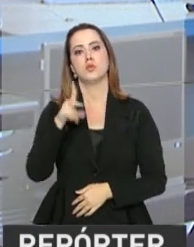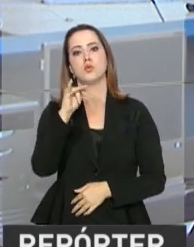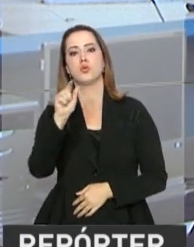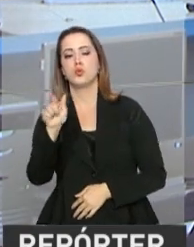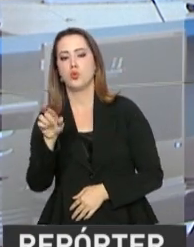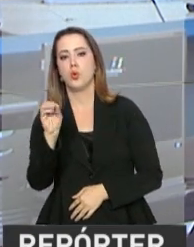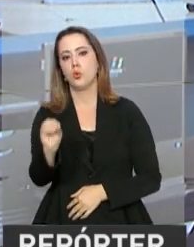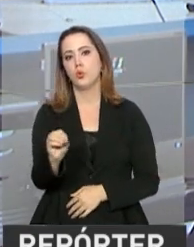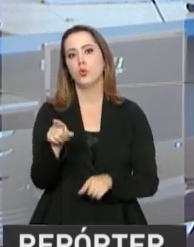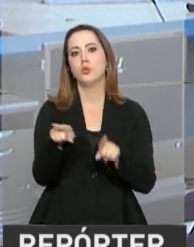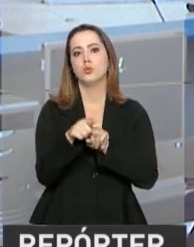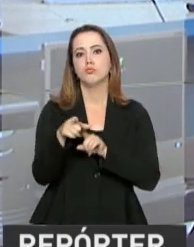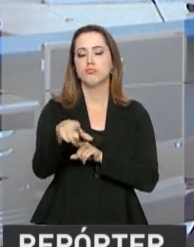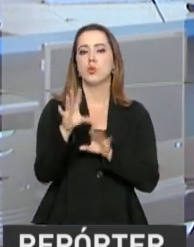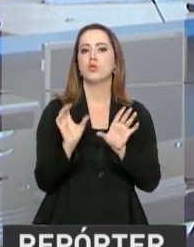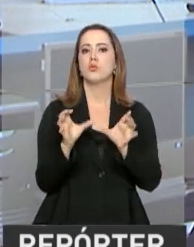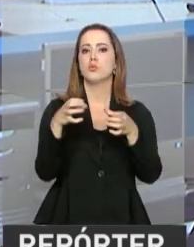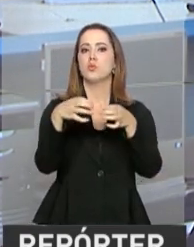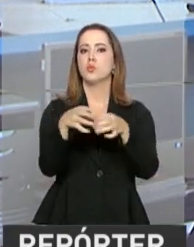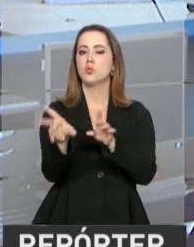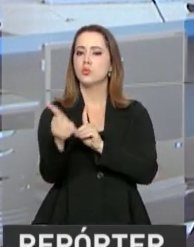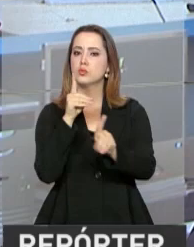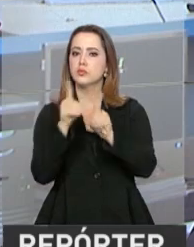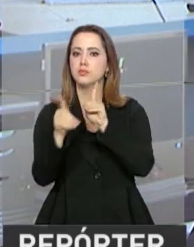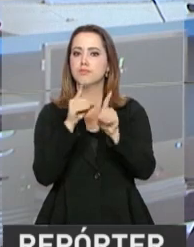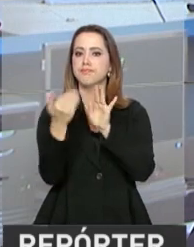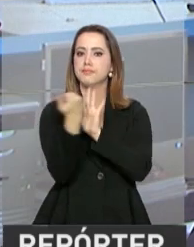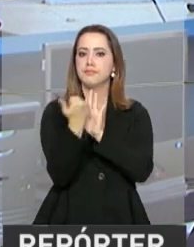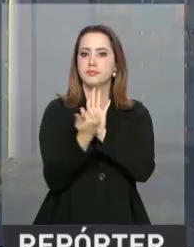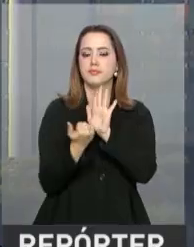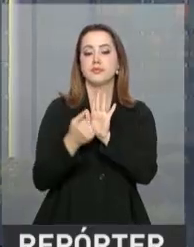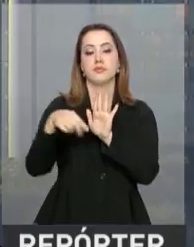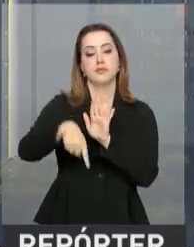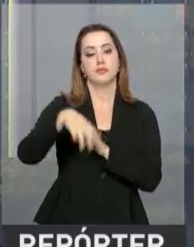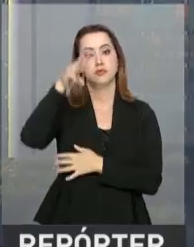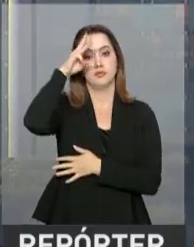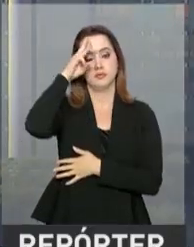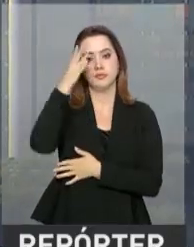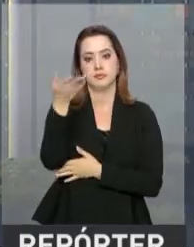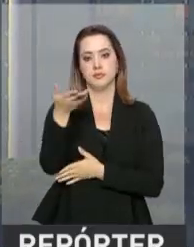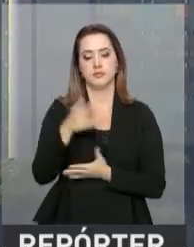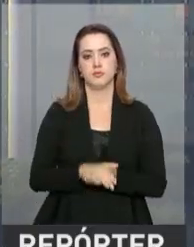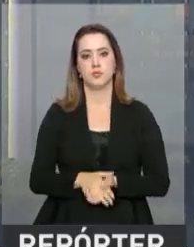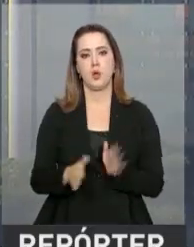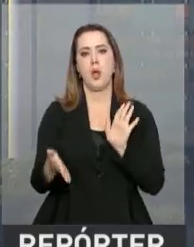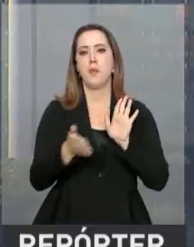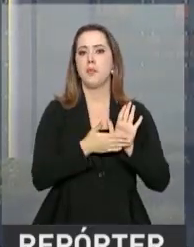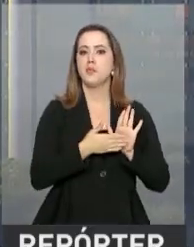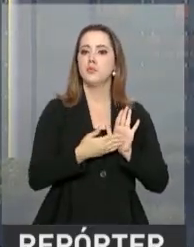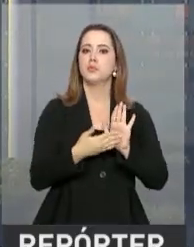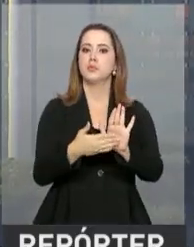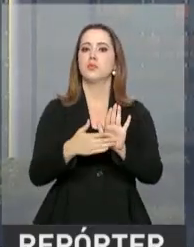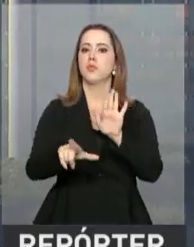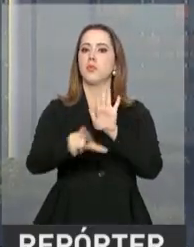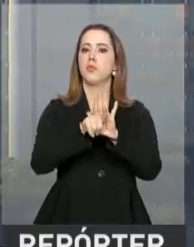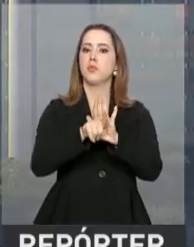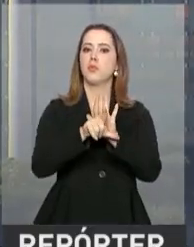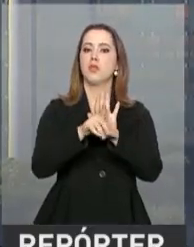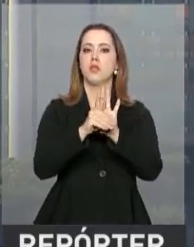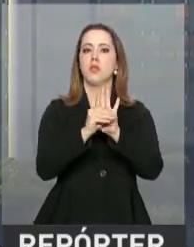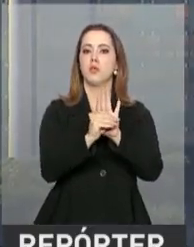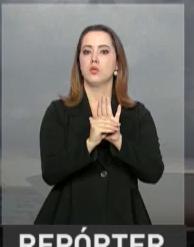Oliveira, esteve na comissão que discute o projeto nesta terça-feira. A proposta de lei orçamentária anual